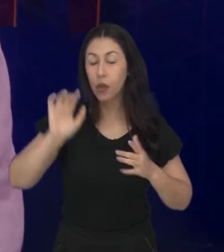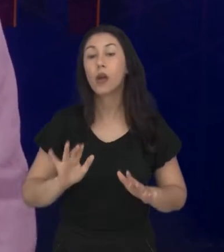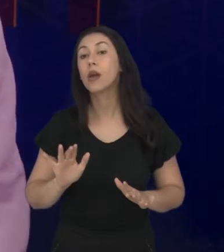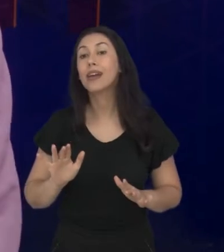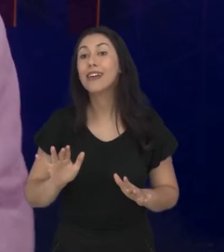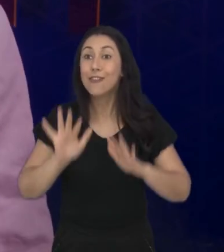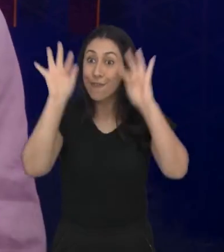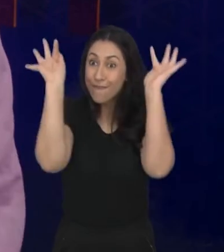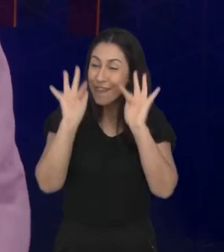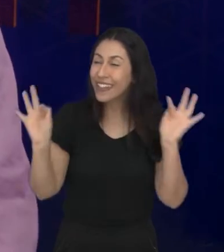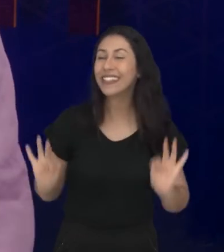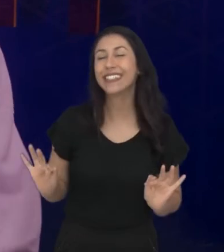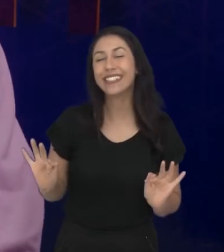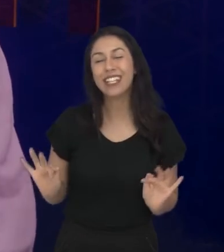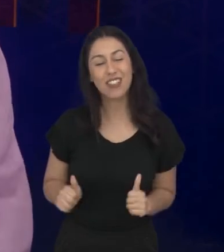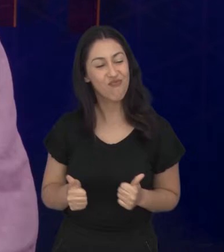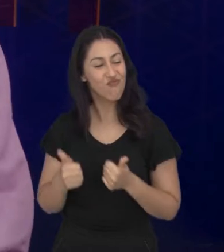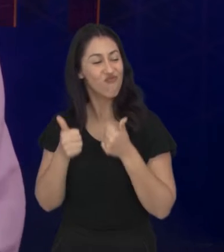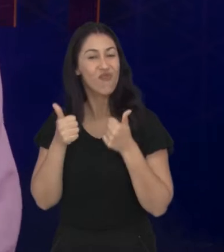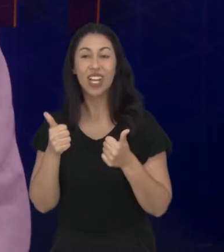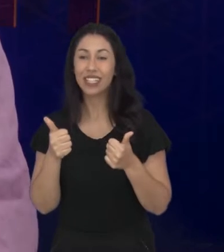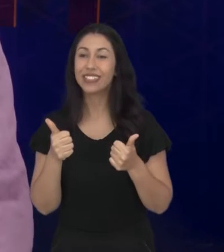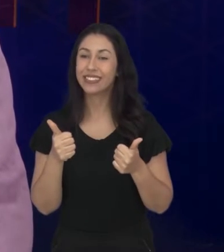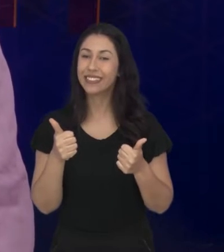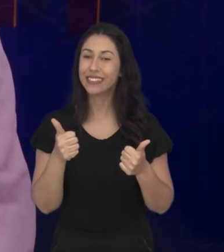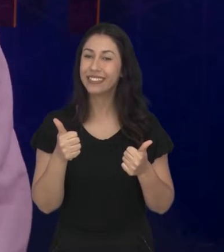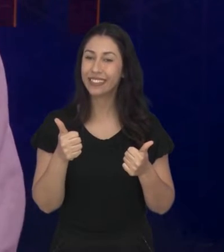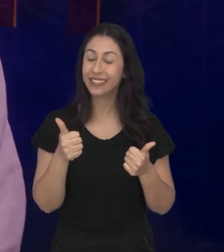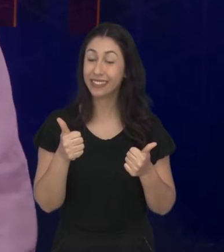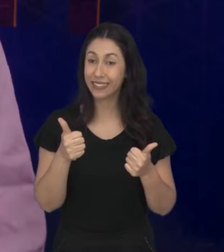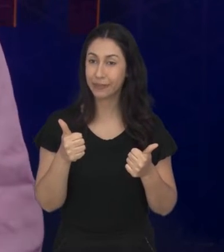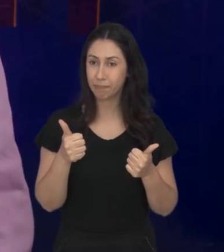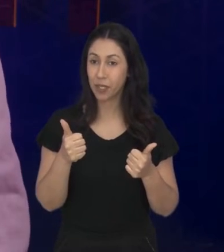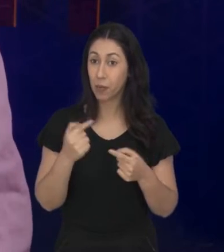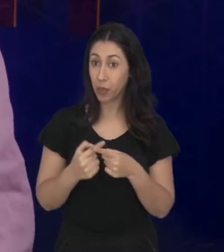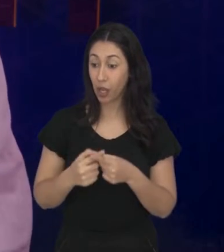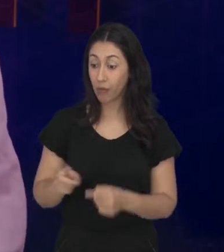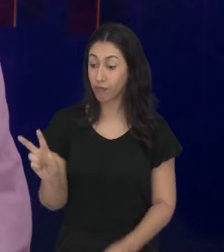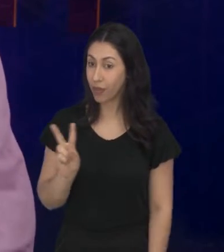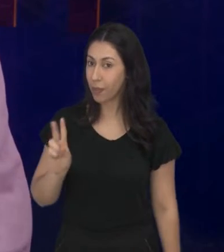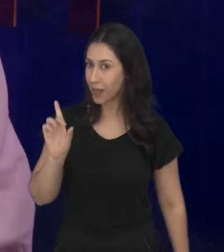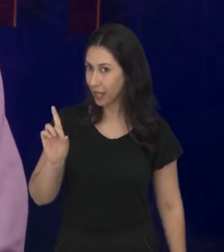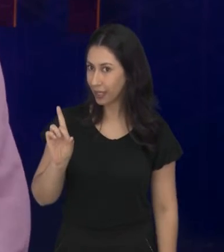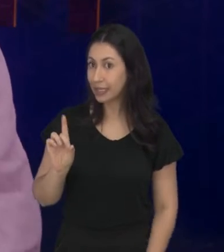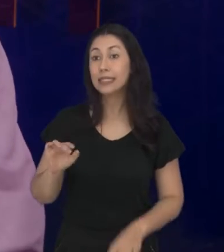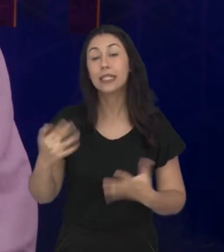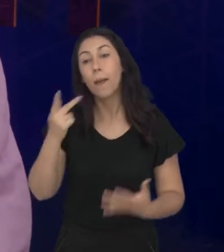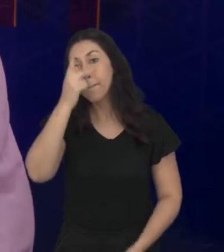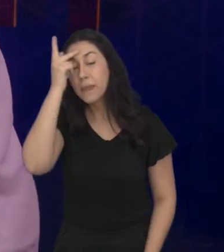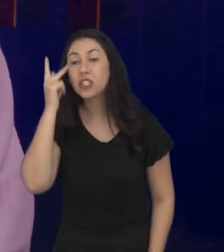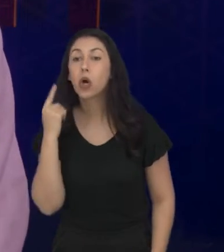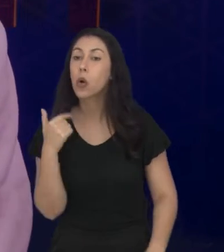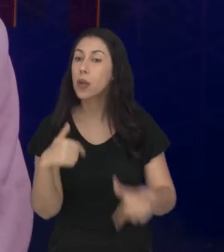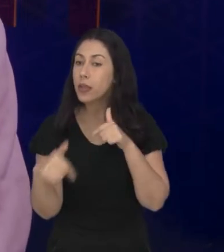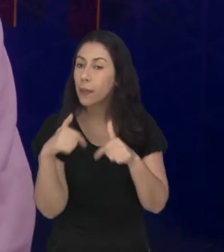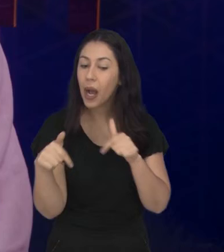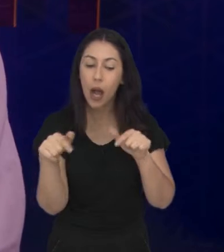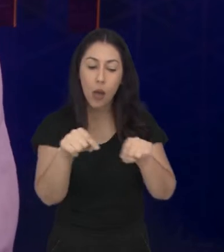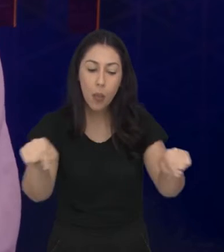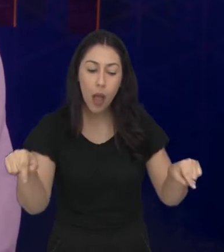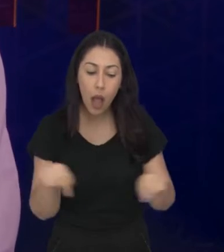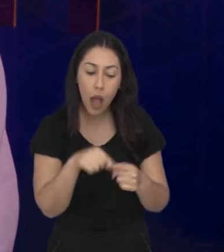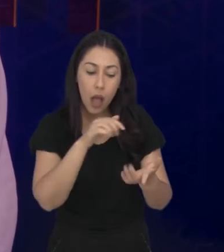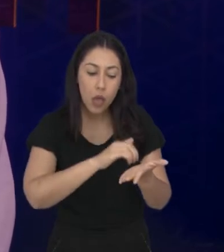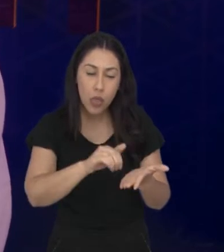quando a gente se sente feliz, assim, a gente tá bem, a gente precisa de vitamina D. Tanto que pessoas que trabalham em escritório, em fábricas, não